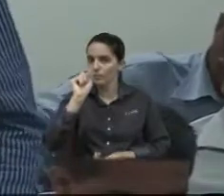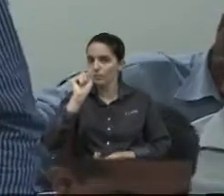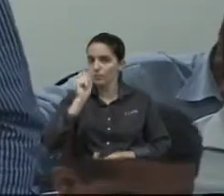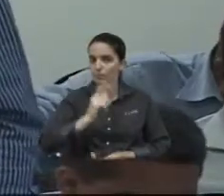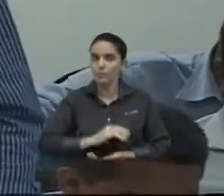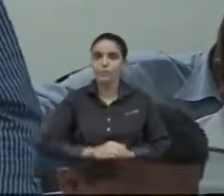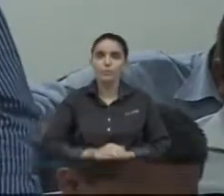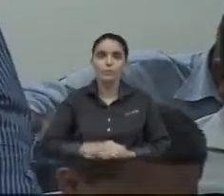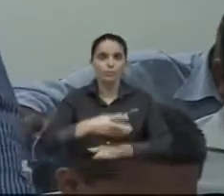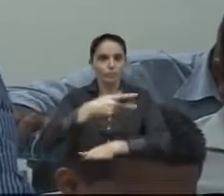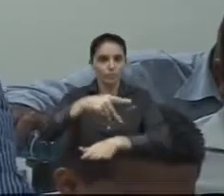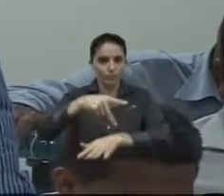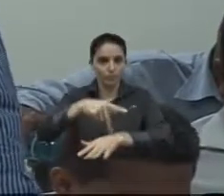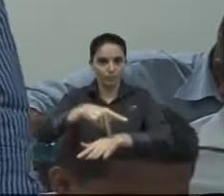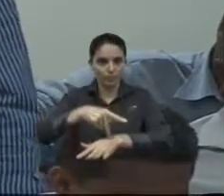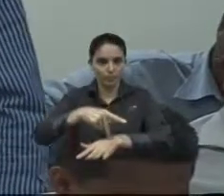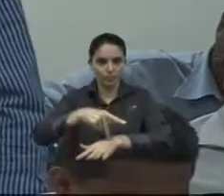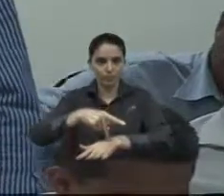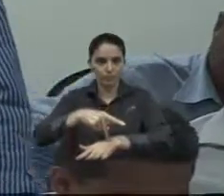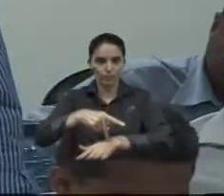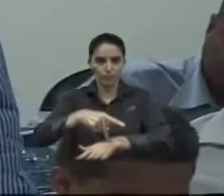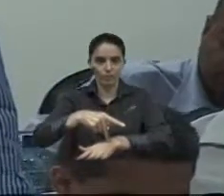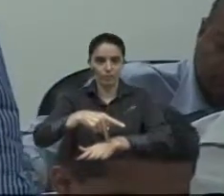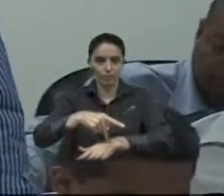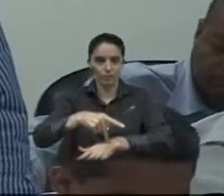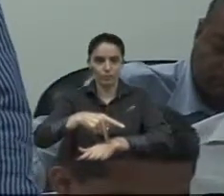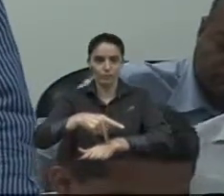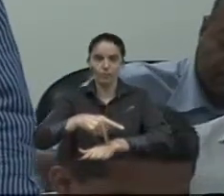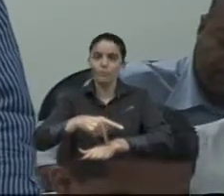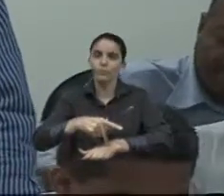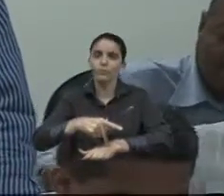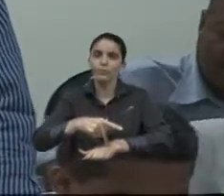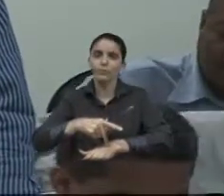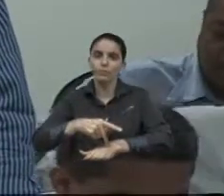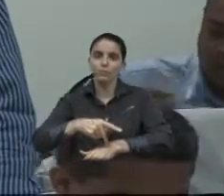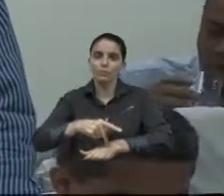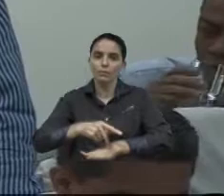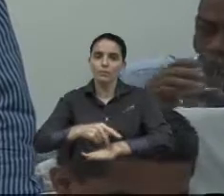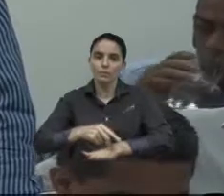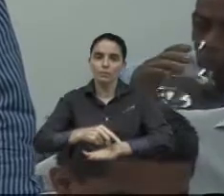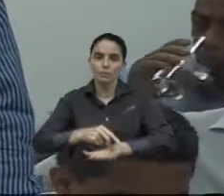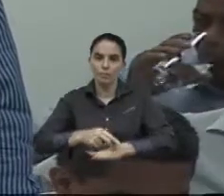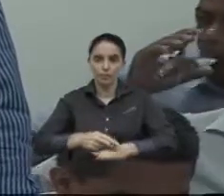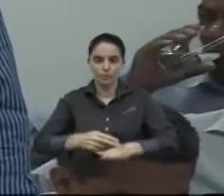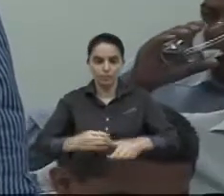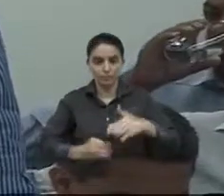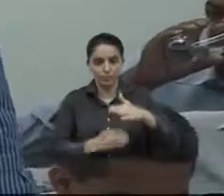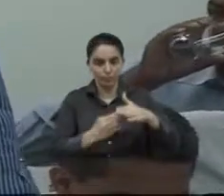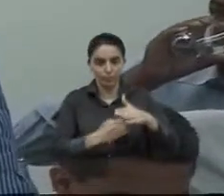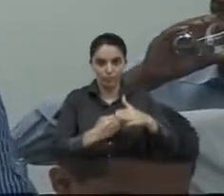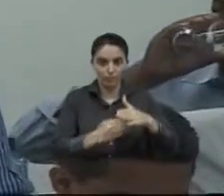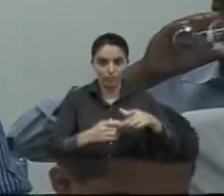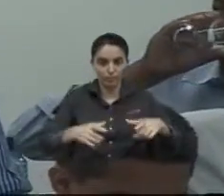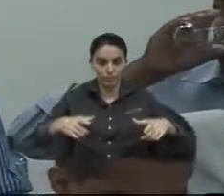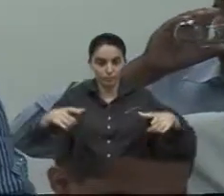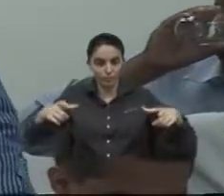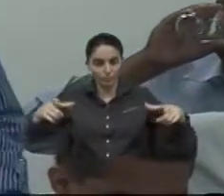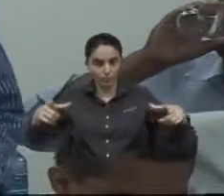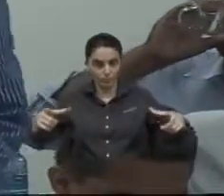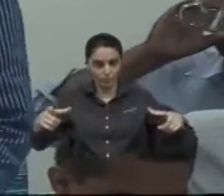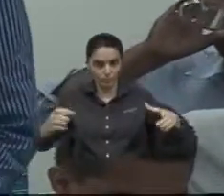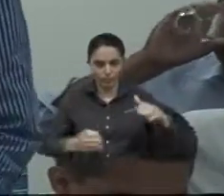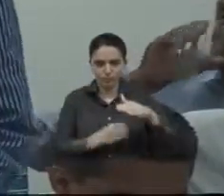o país quase que nem é constituído somente de grandes empresas. As pequenas